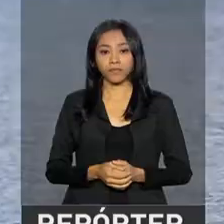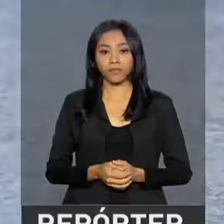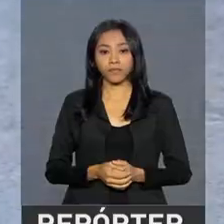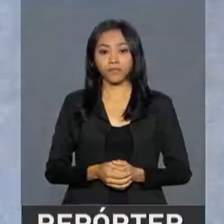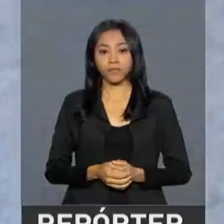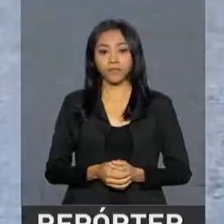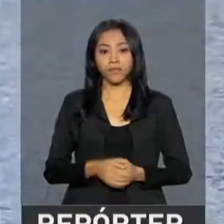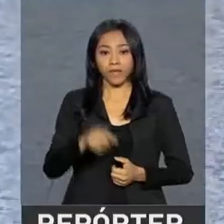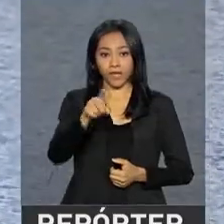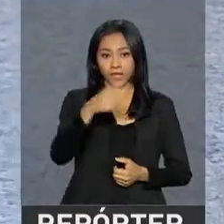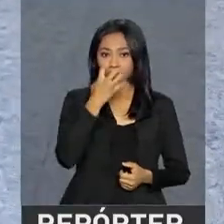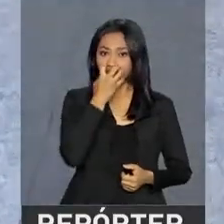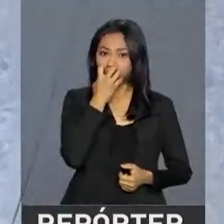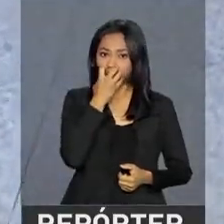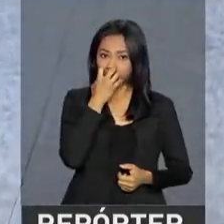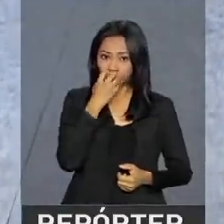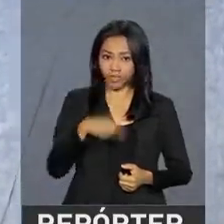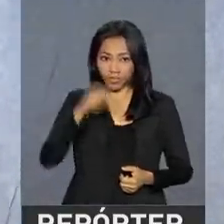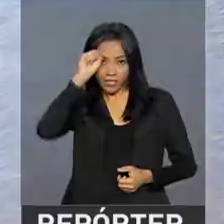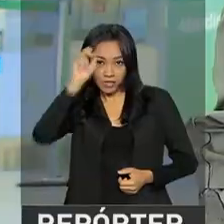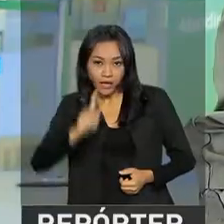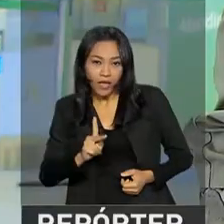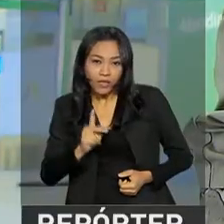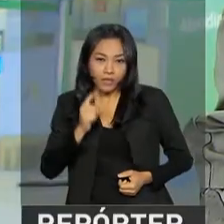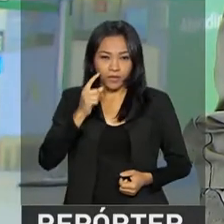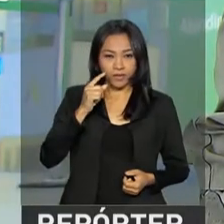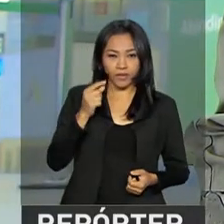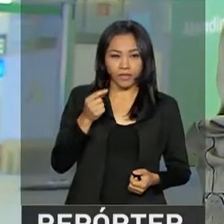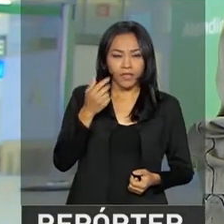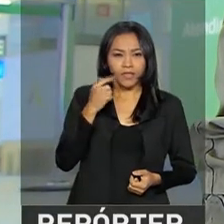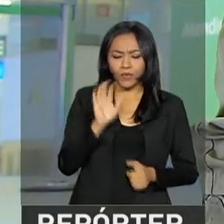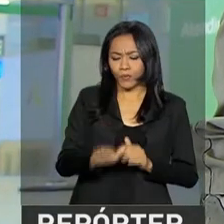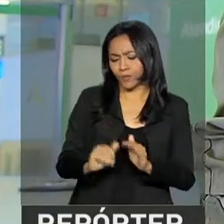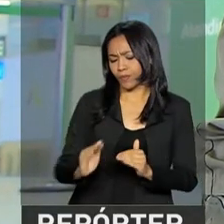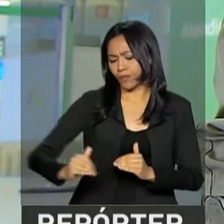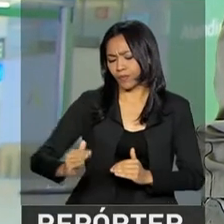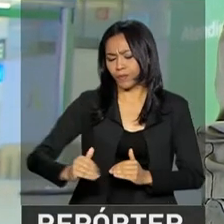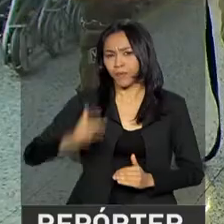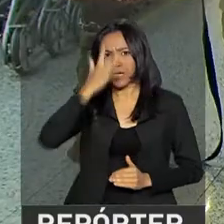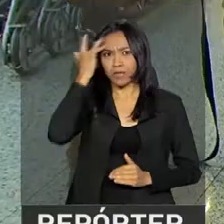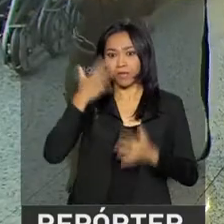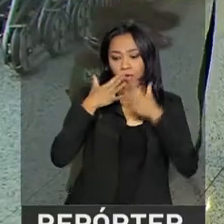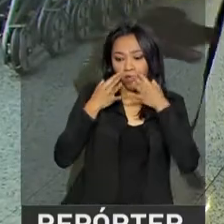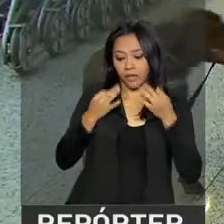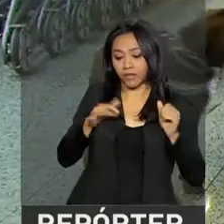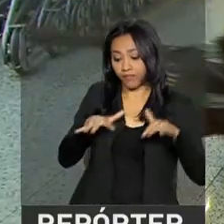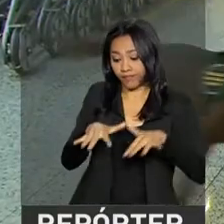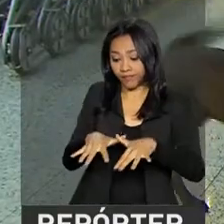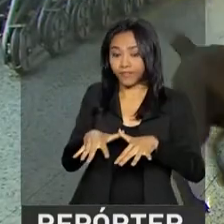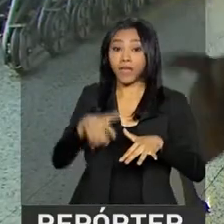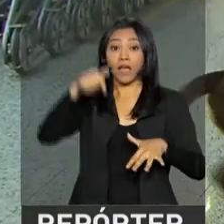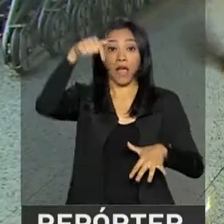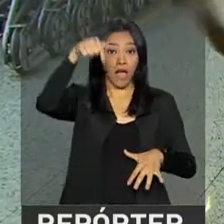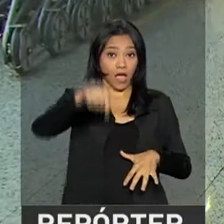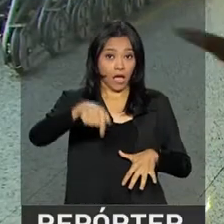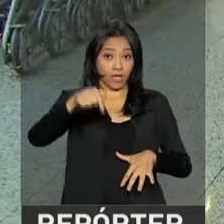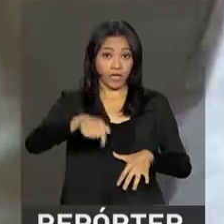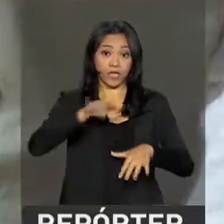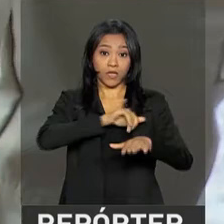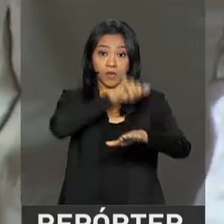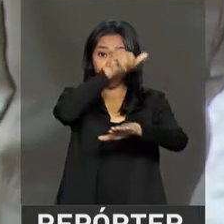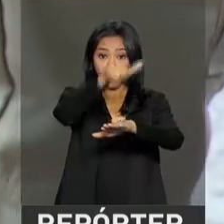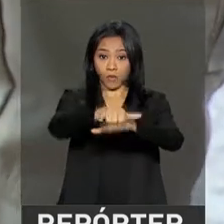eles são espertos carismáticos e chama a atenção por onde passo mas aqui no aeroporto internacional de brasília